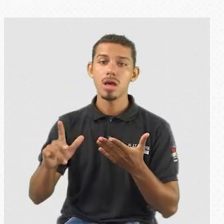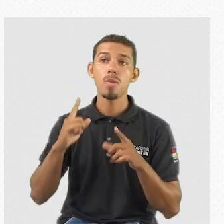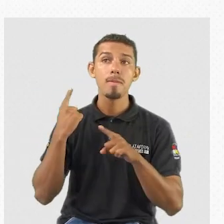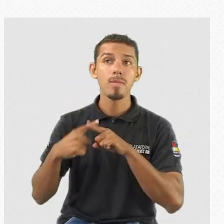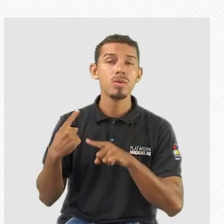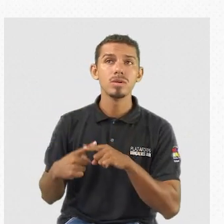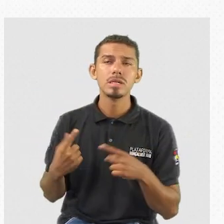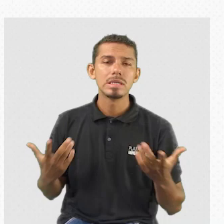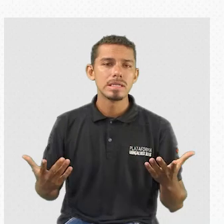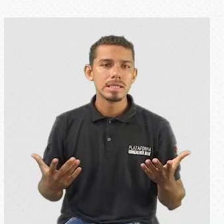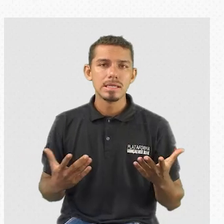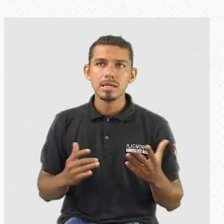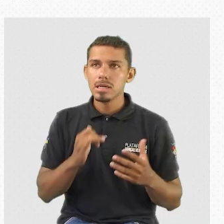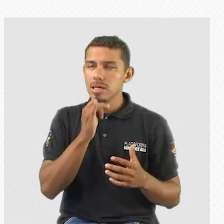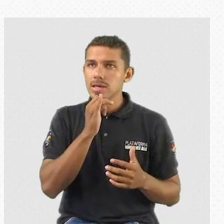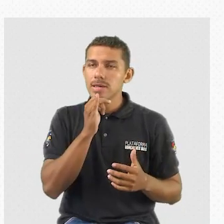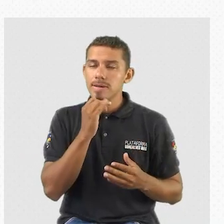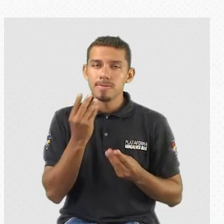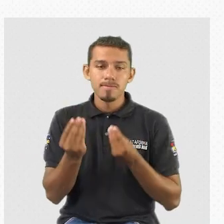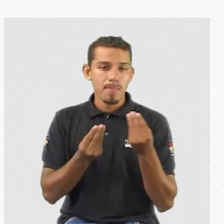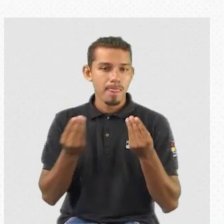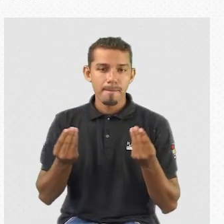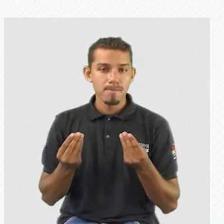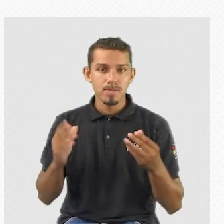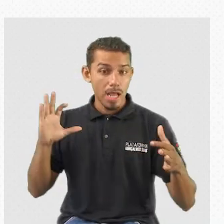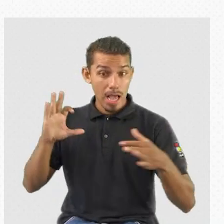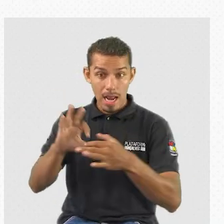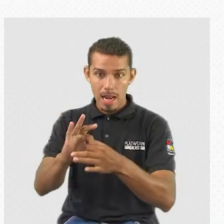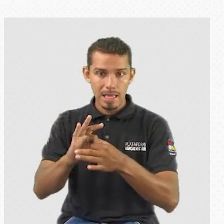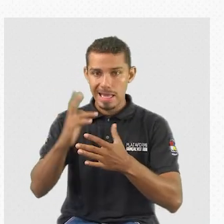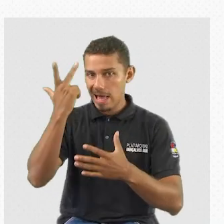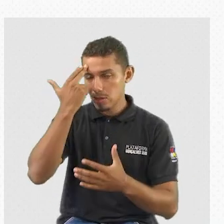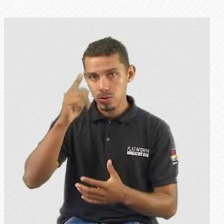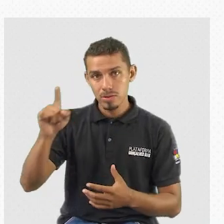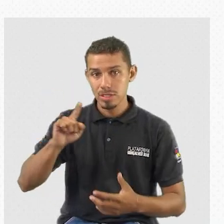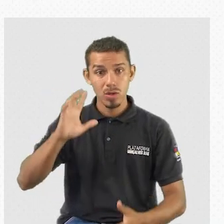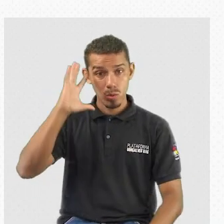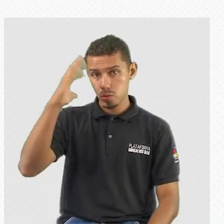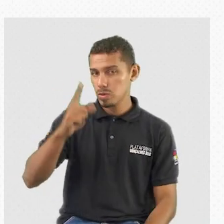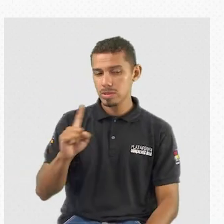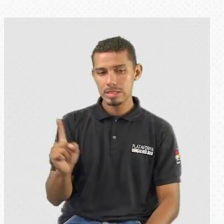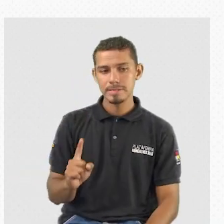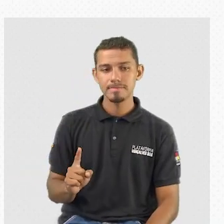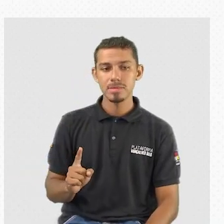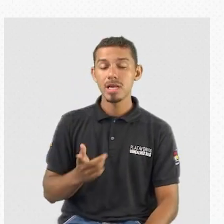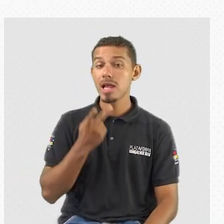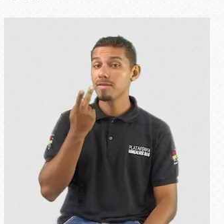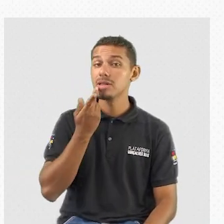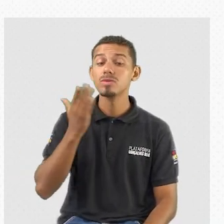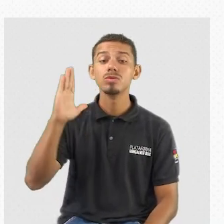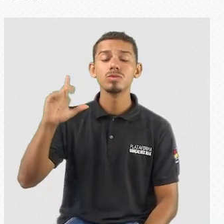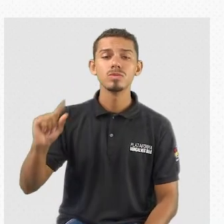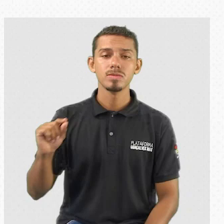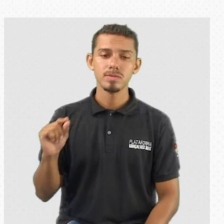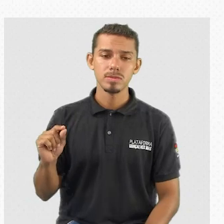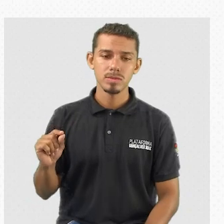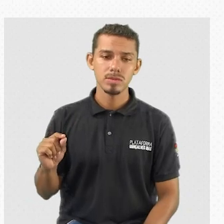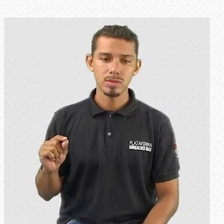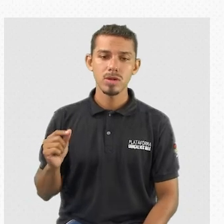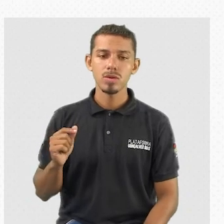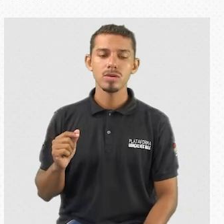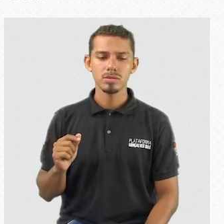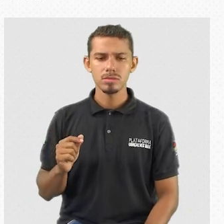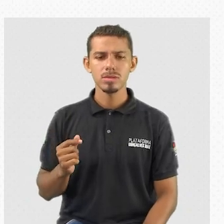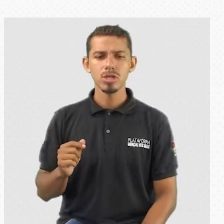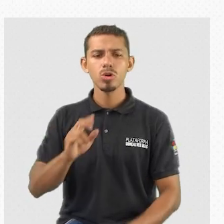porque ele está ligado naturalmente com a coisa. Aí, o que ele quer dizer com a